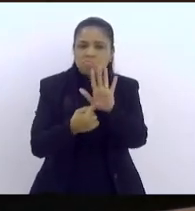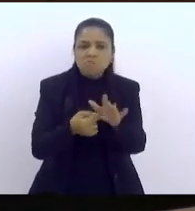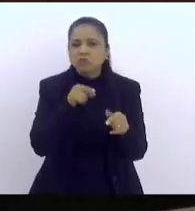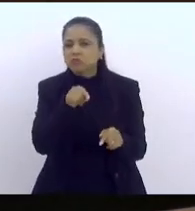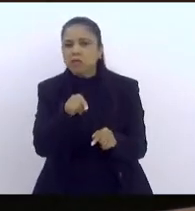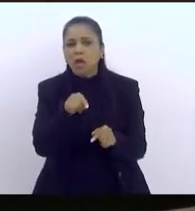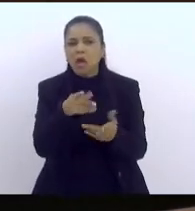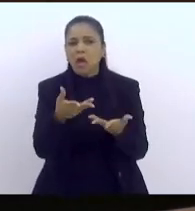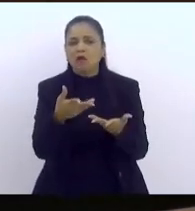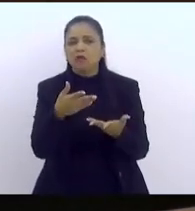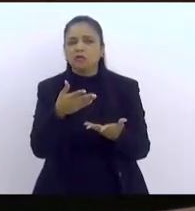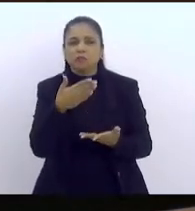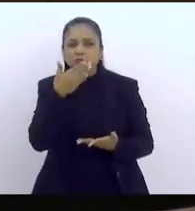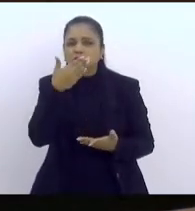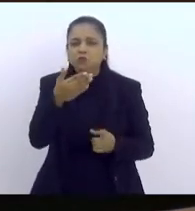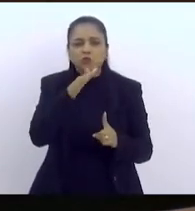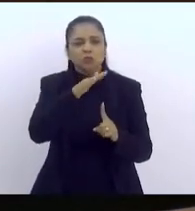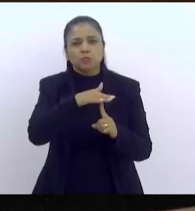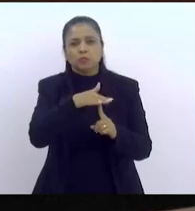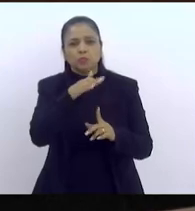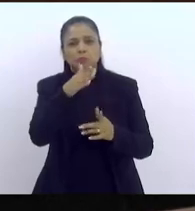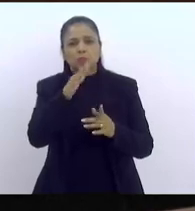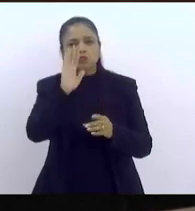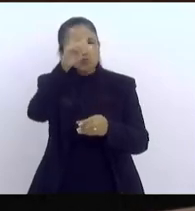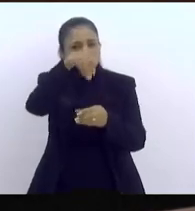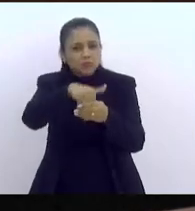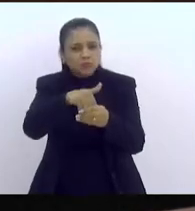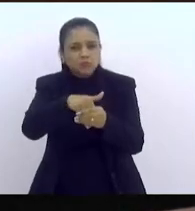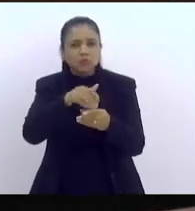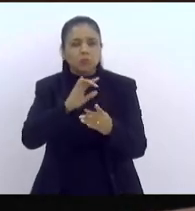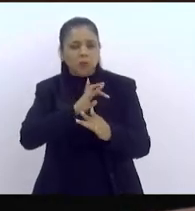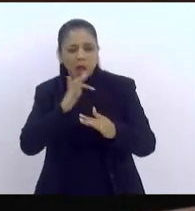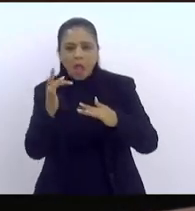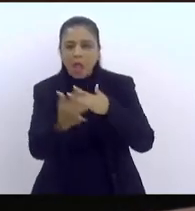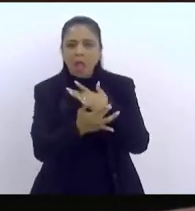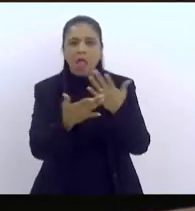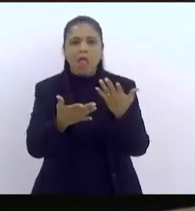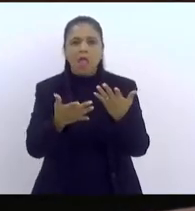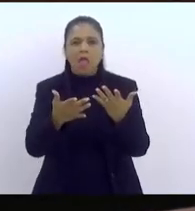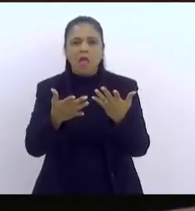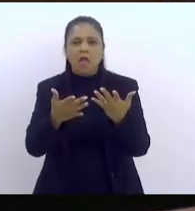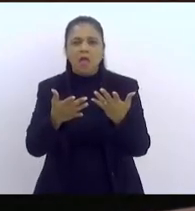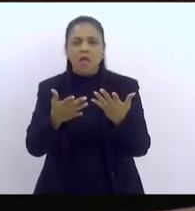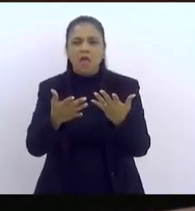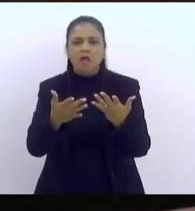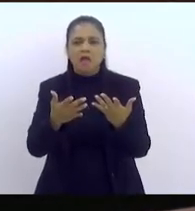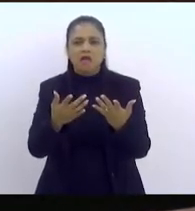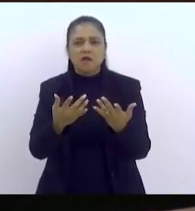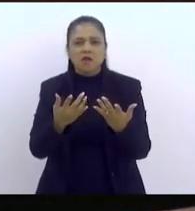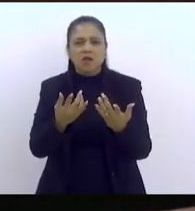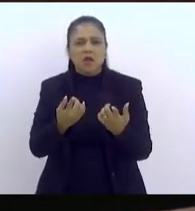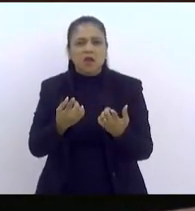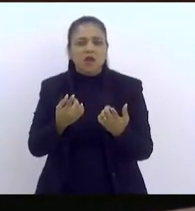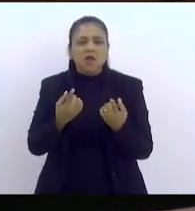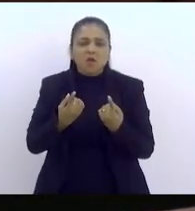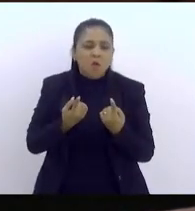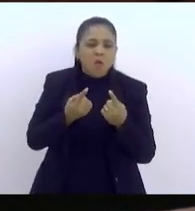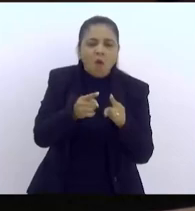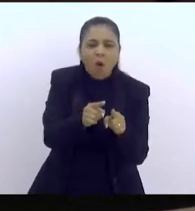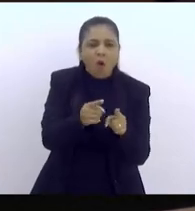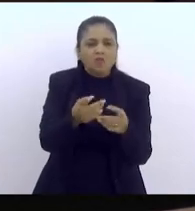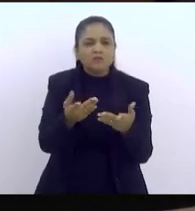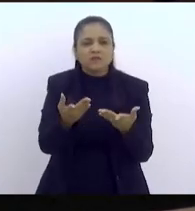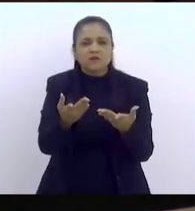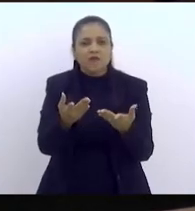tipo de eleitorado pelas redes, que é mais radicalizado. Aí você toma uma posição mais radicalizada achando que está falando